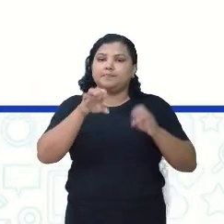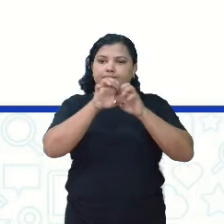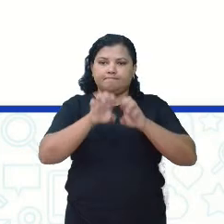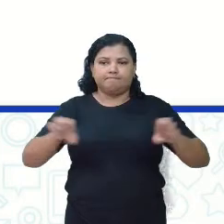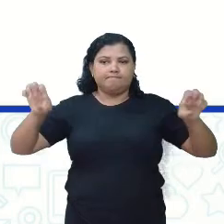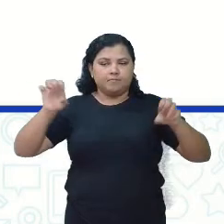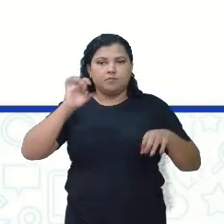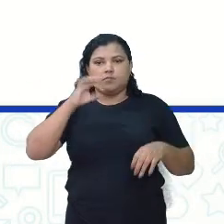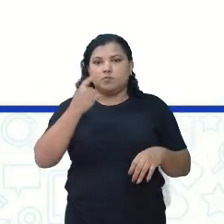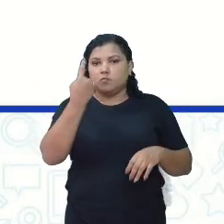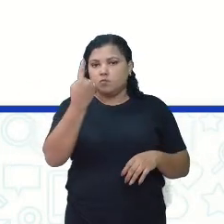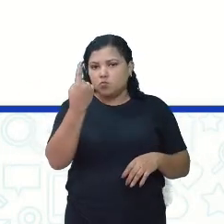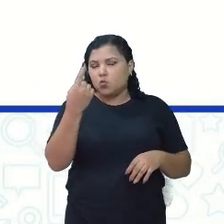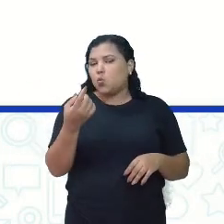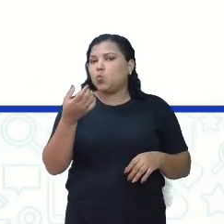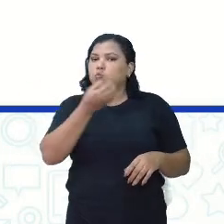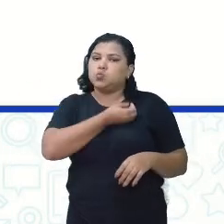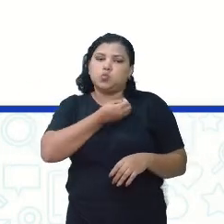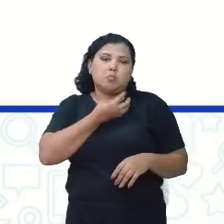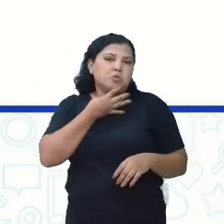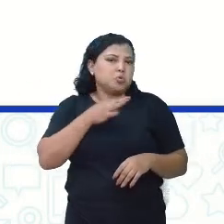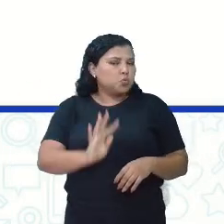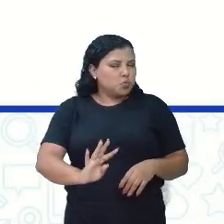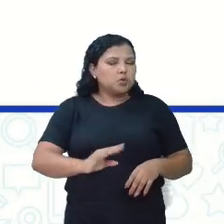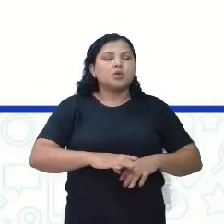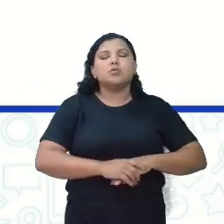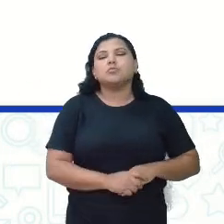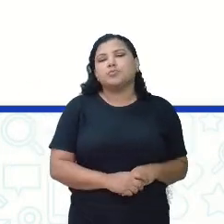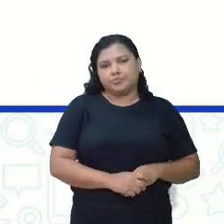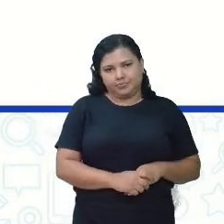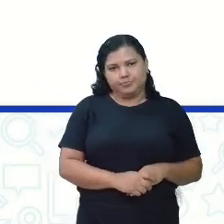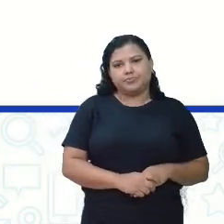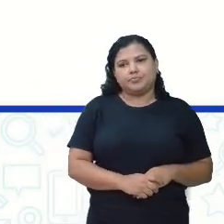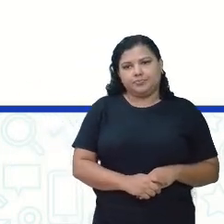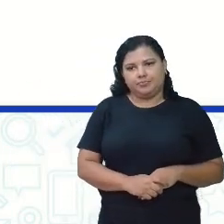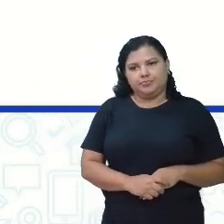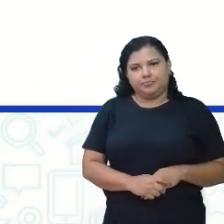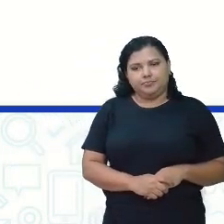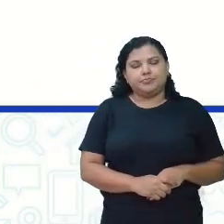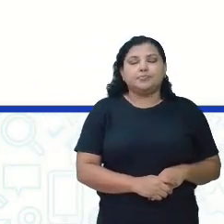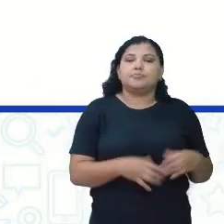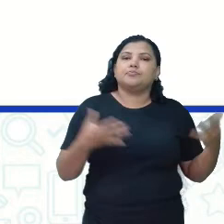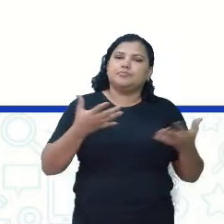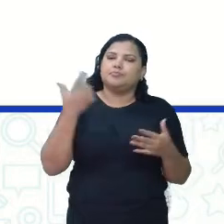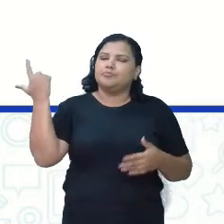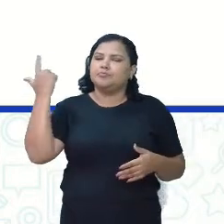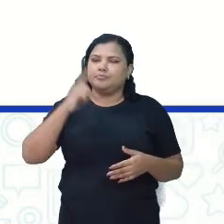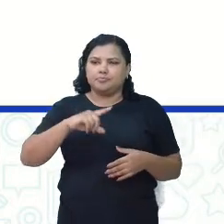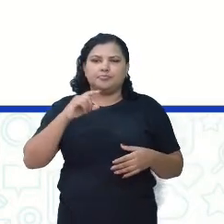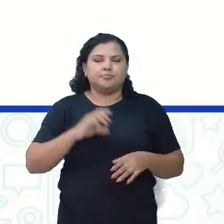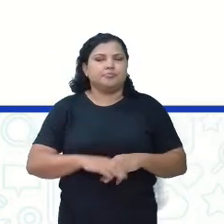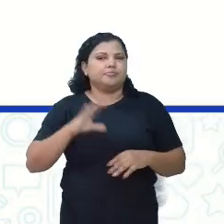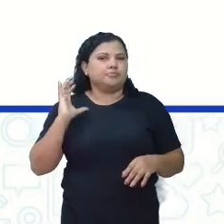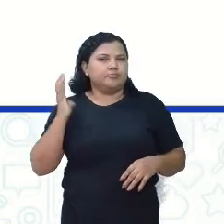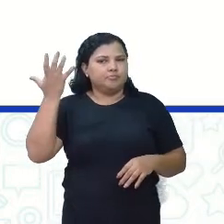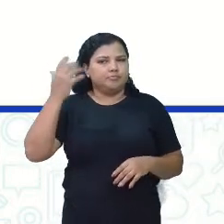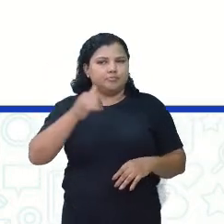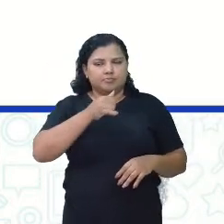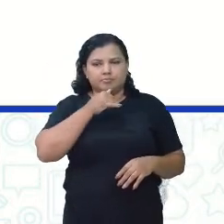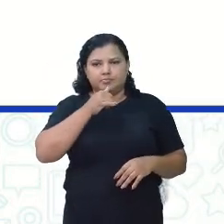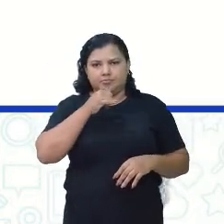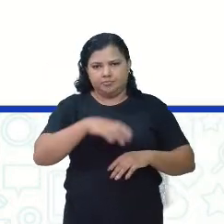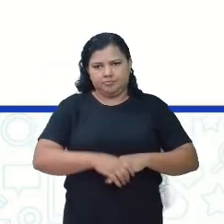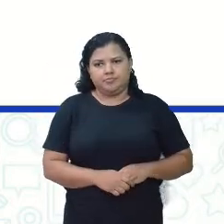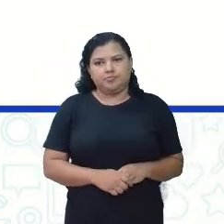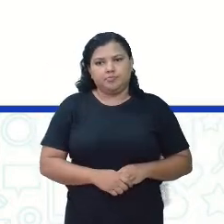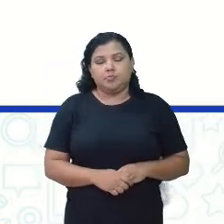com apenas uma incógnita, uma equação do primeiro grau com uma incógnita apenas. E aí a gente consegue resolver, beleza? Primeiro, vamos